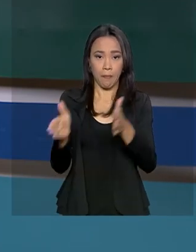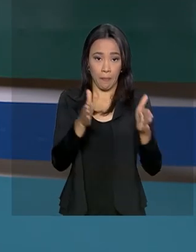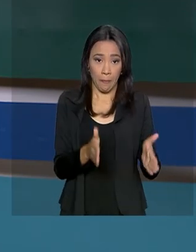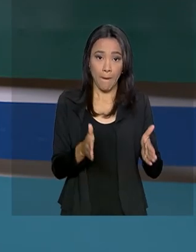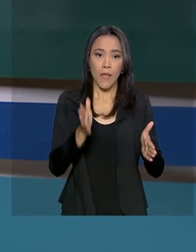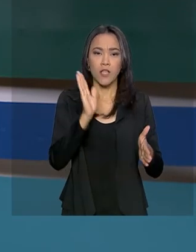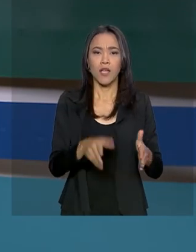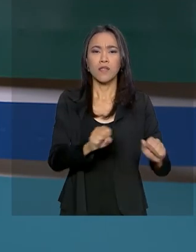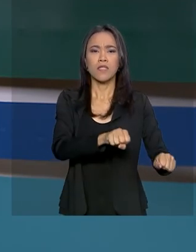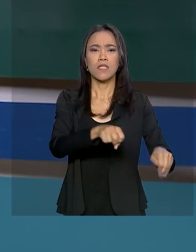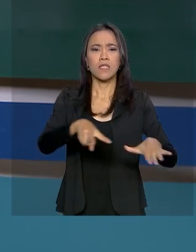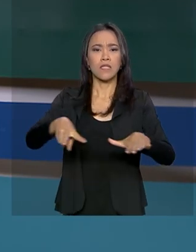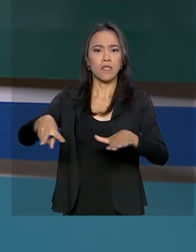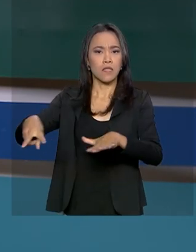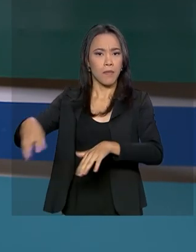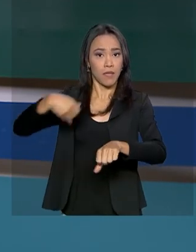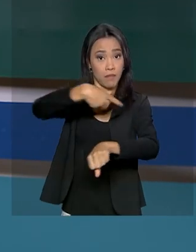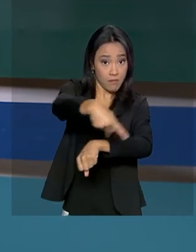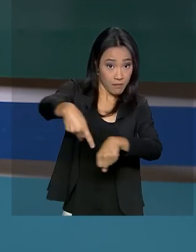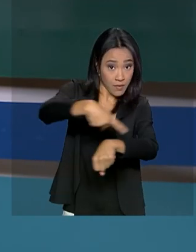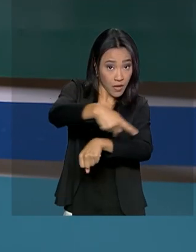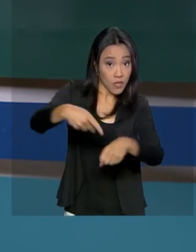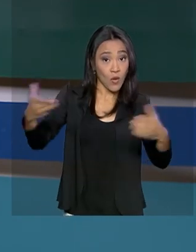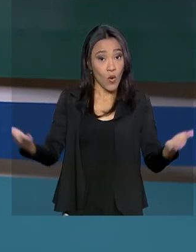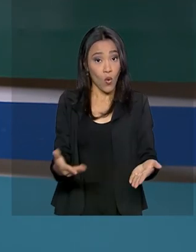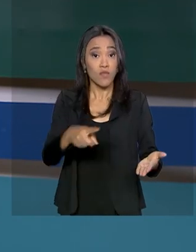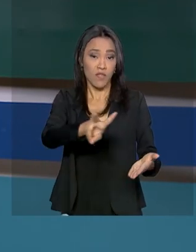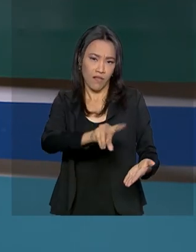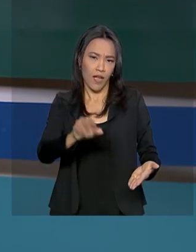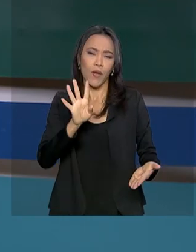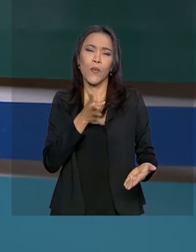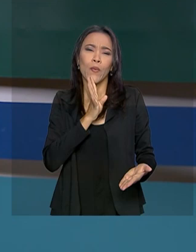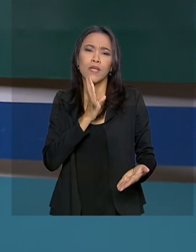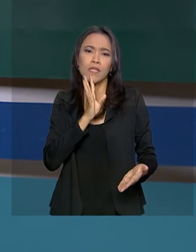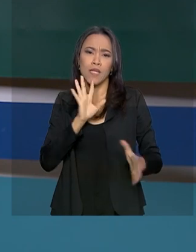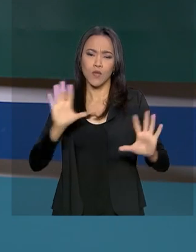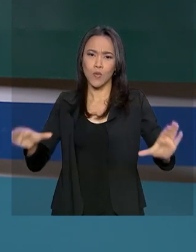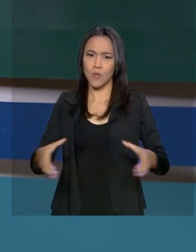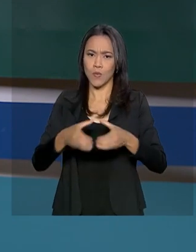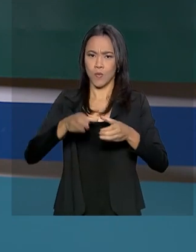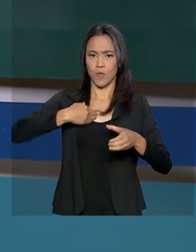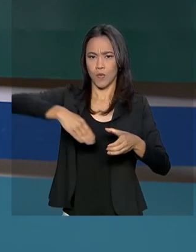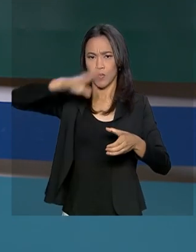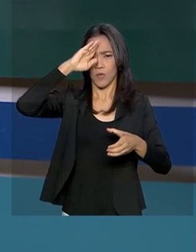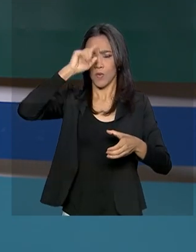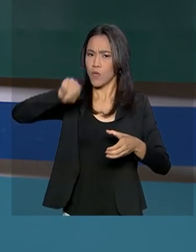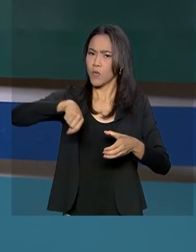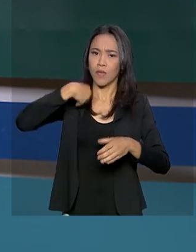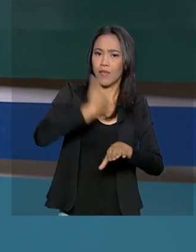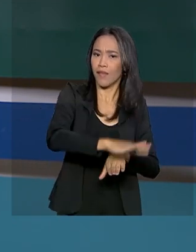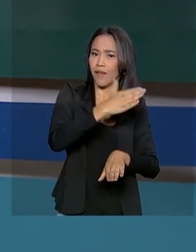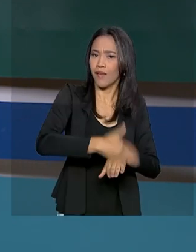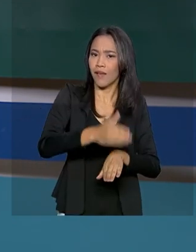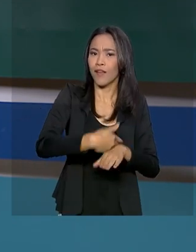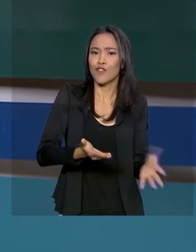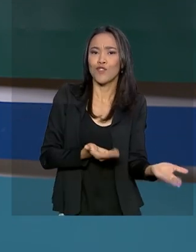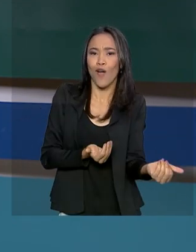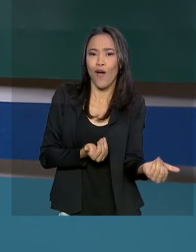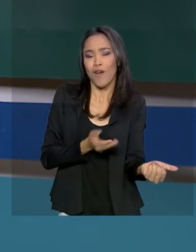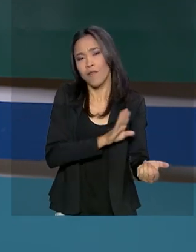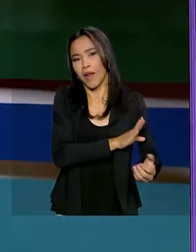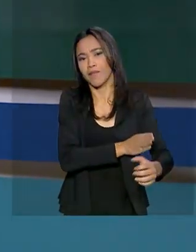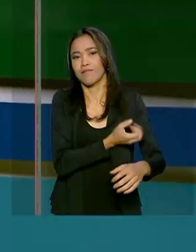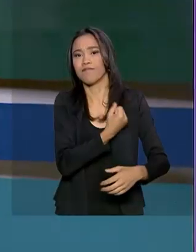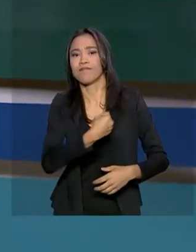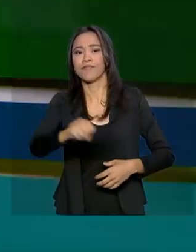E olha, estamos na Semana da Pátria. Hoje você vai conhecer uma iniciativa do Exército que capacita jovens soldados para o mercado de trabalho